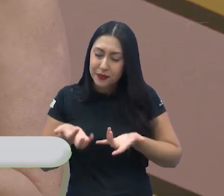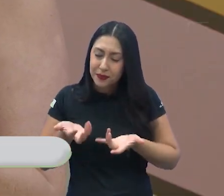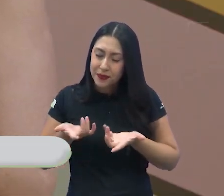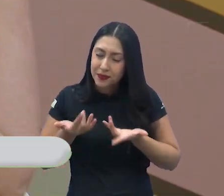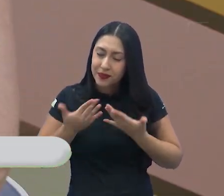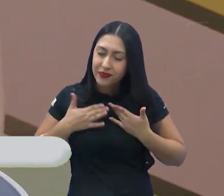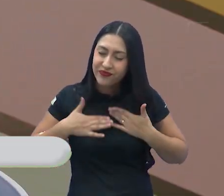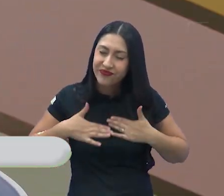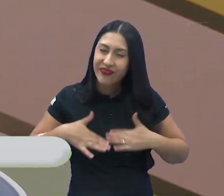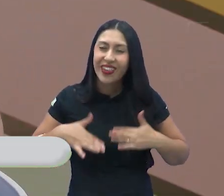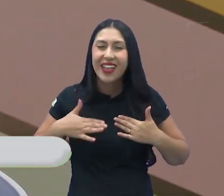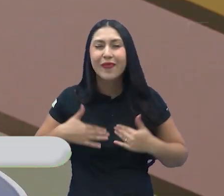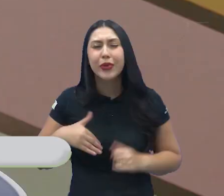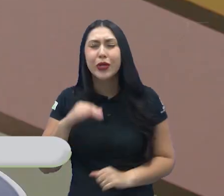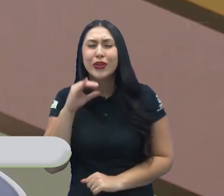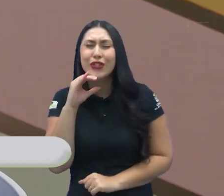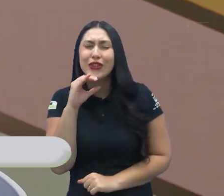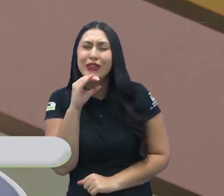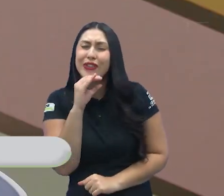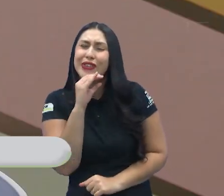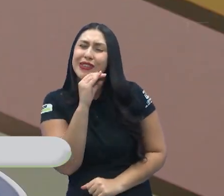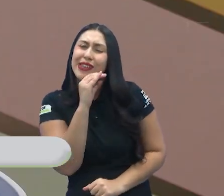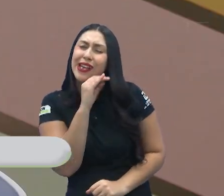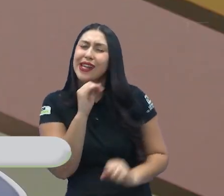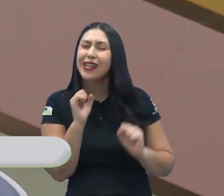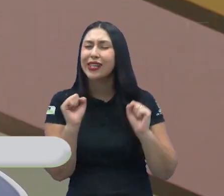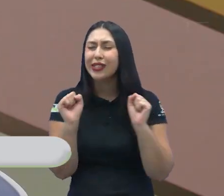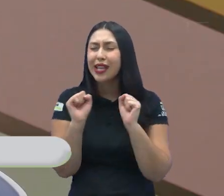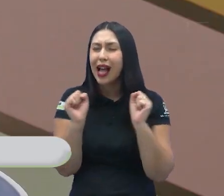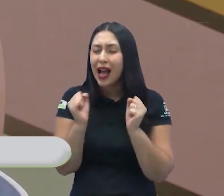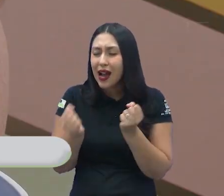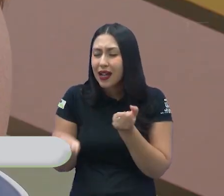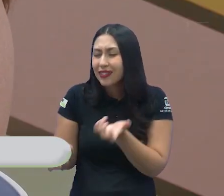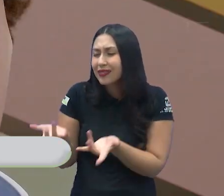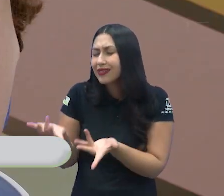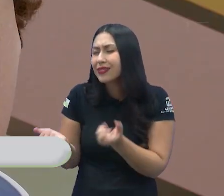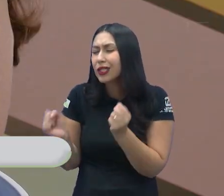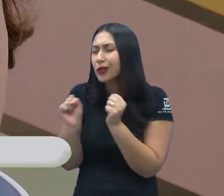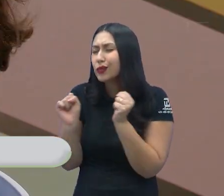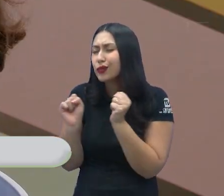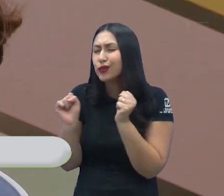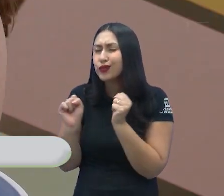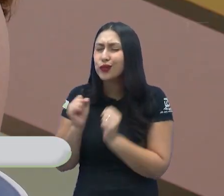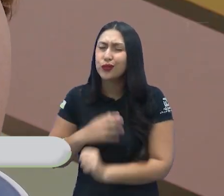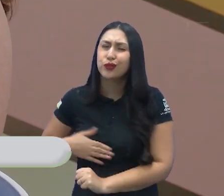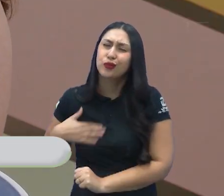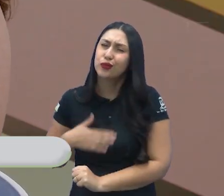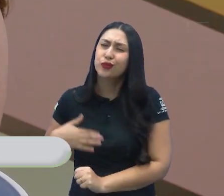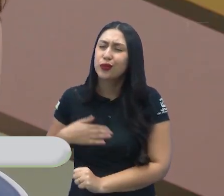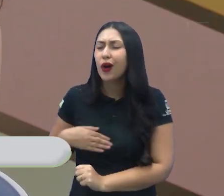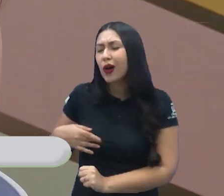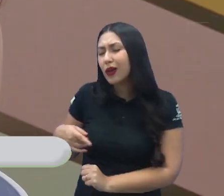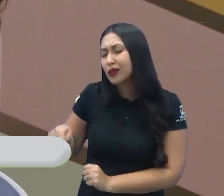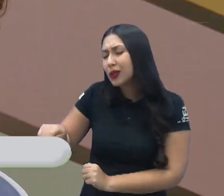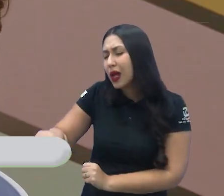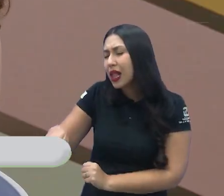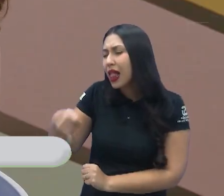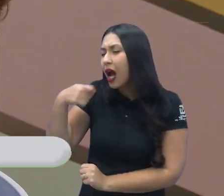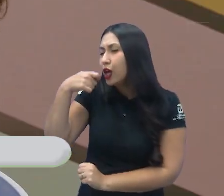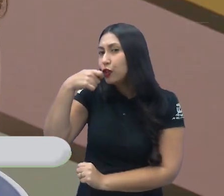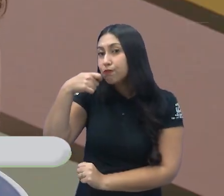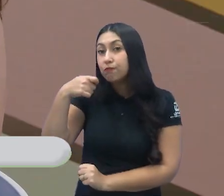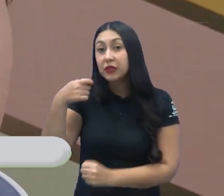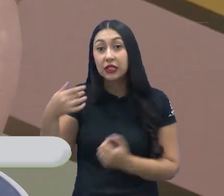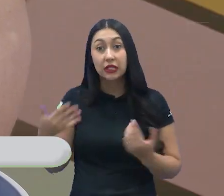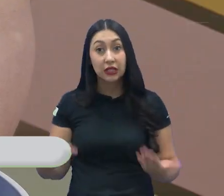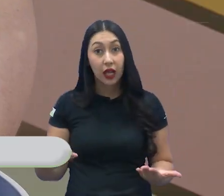ambiente, naqueles dias de inverno que a gente tem uma lareira, ai que gostosinho, ou vai fazer um fondue. Então, o fogo tem um